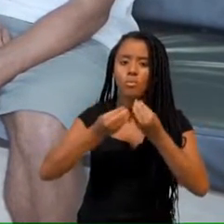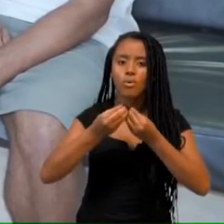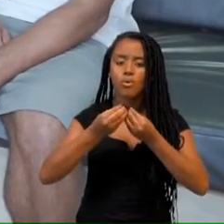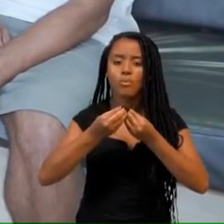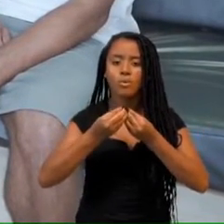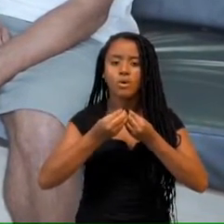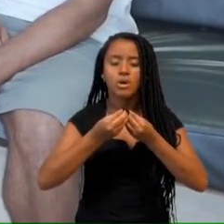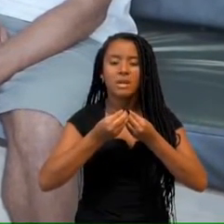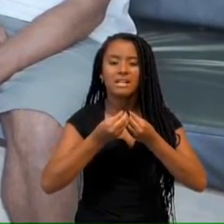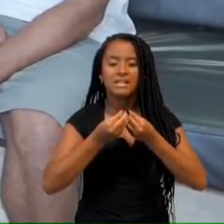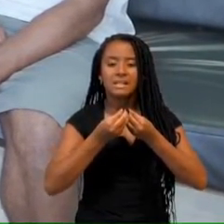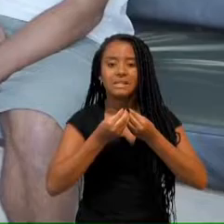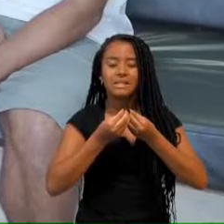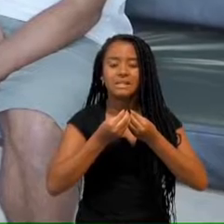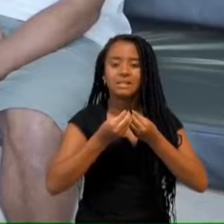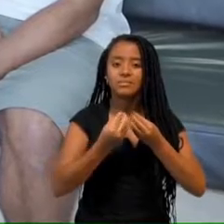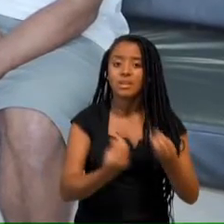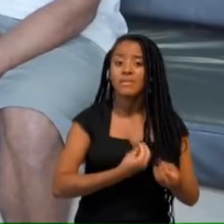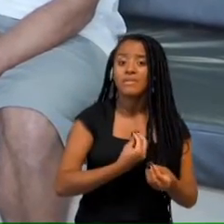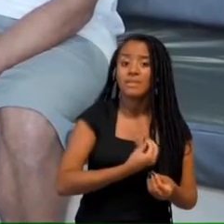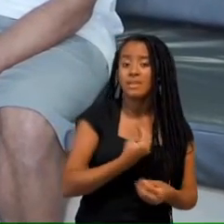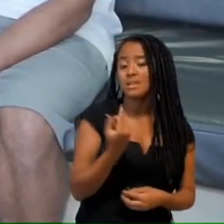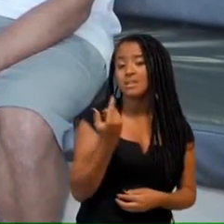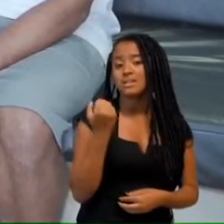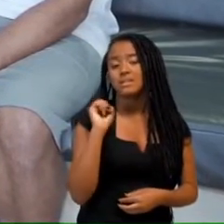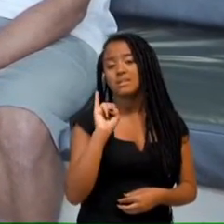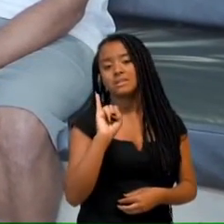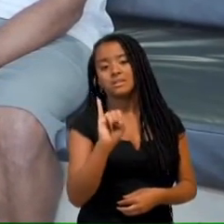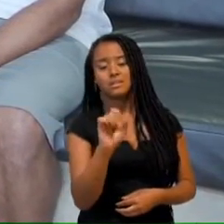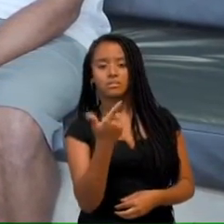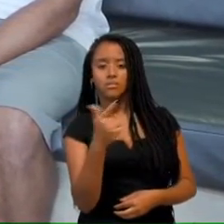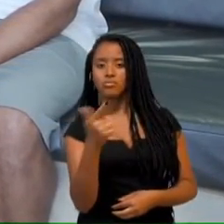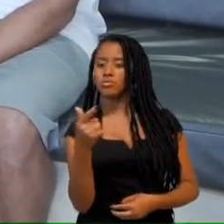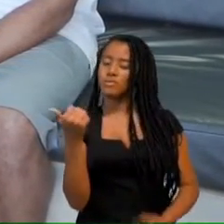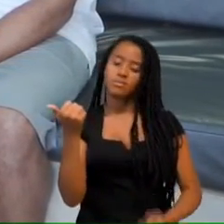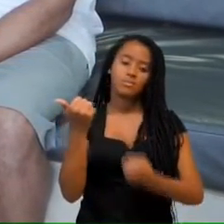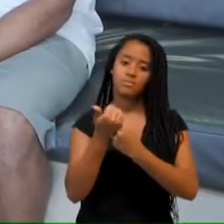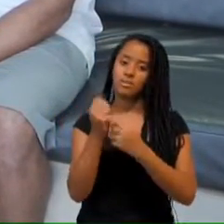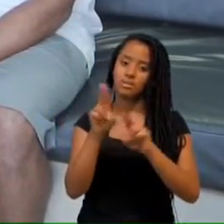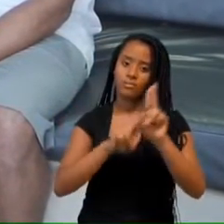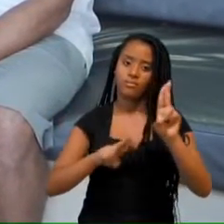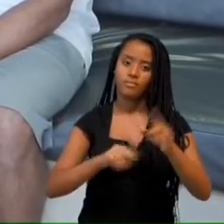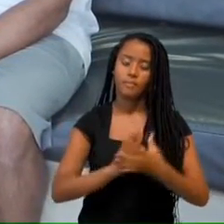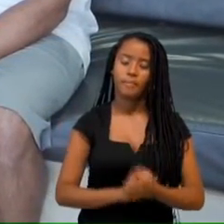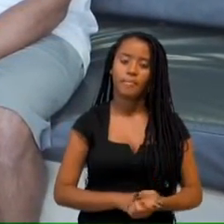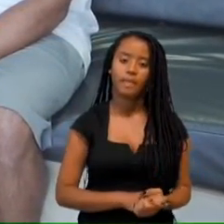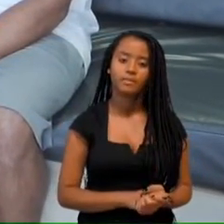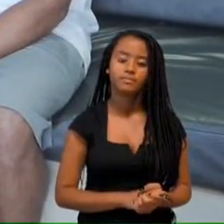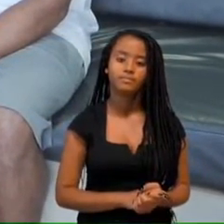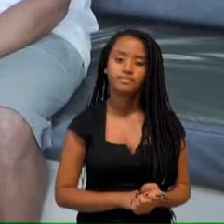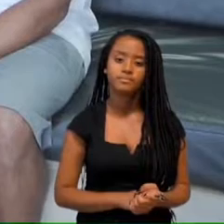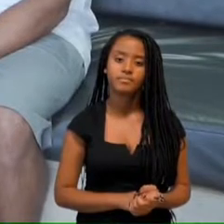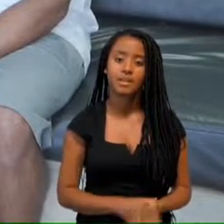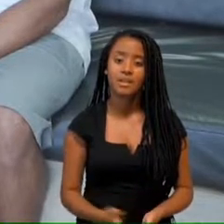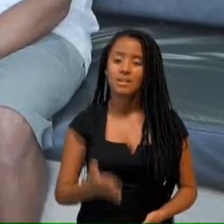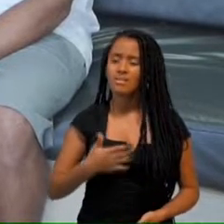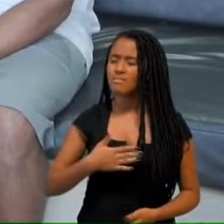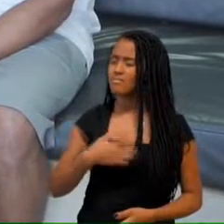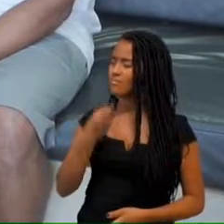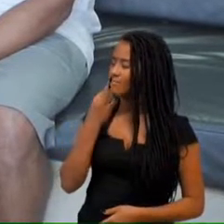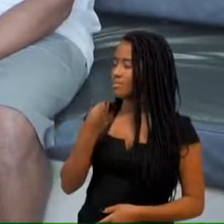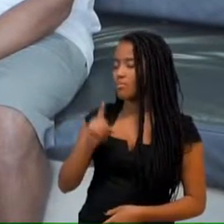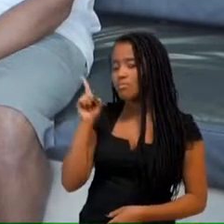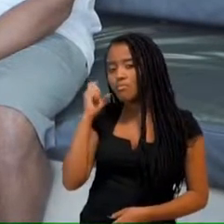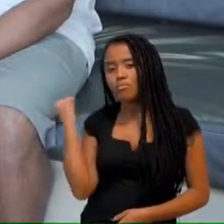pensam que estariam se não fosse por esse auxílio da UFO podos começar pelo Jonathan ok certo e para mim é muito